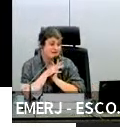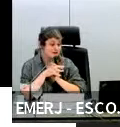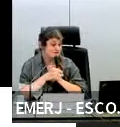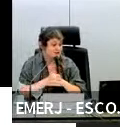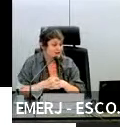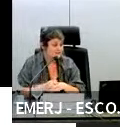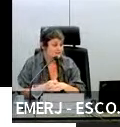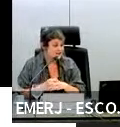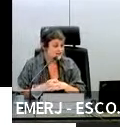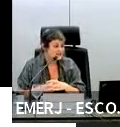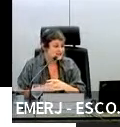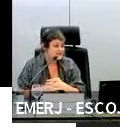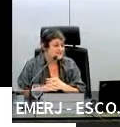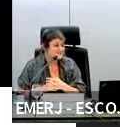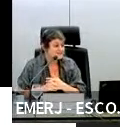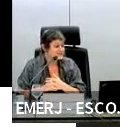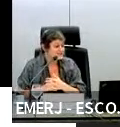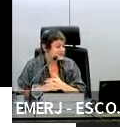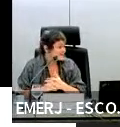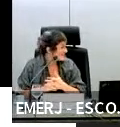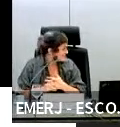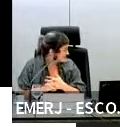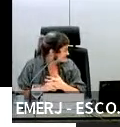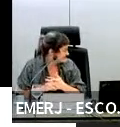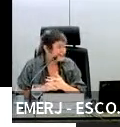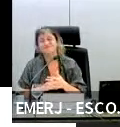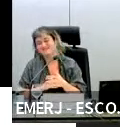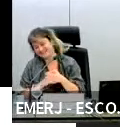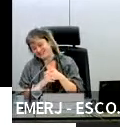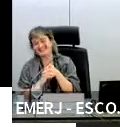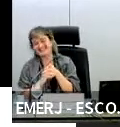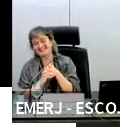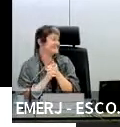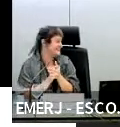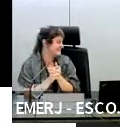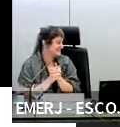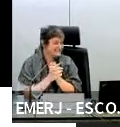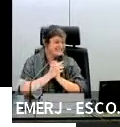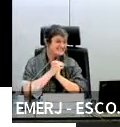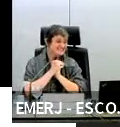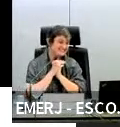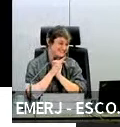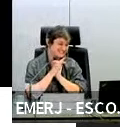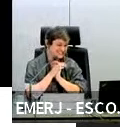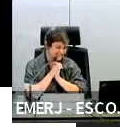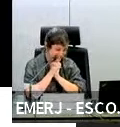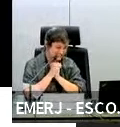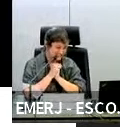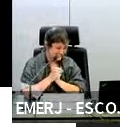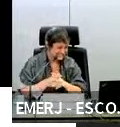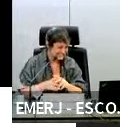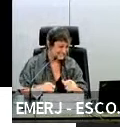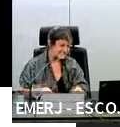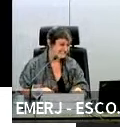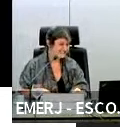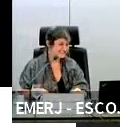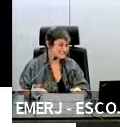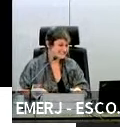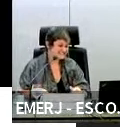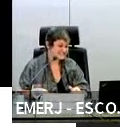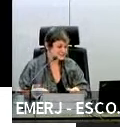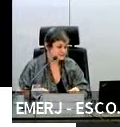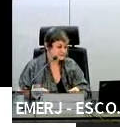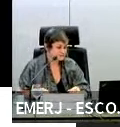se encaminhando para... Então, a gente faz aqui um jogral, né? Para desfecho. Uma você lê outra. Ah, pode ser. Então, o que muda na sua vida a partir de